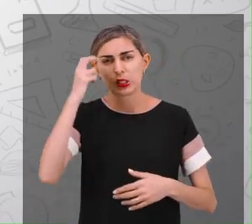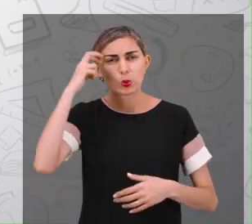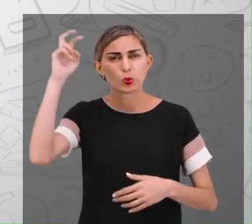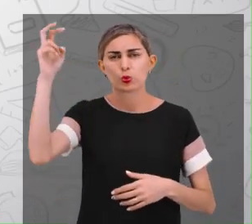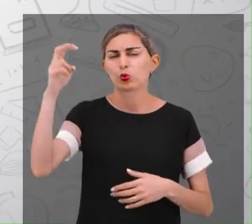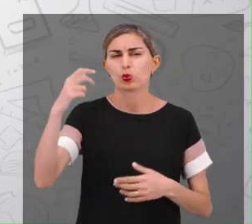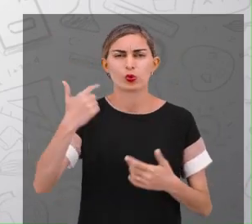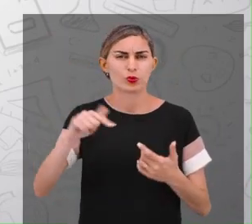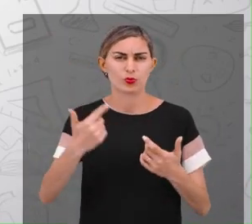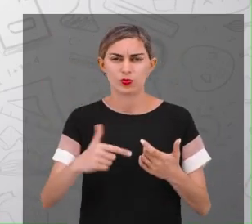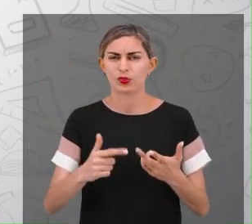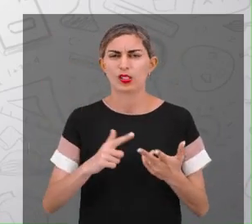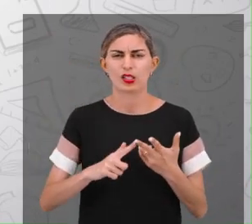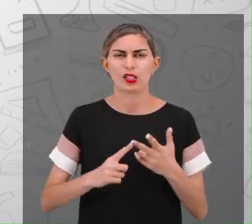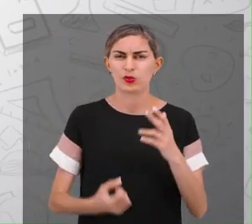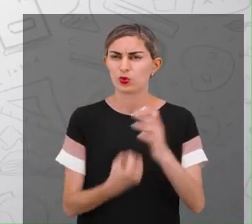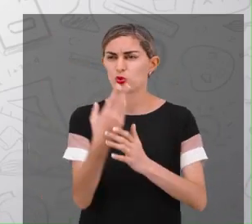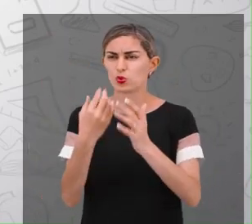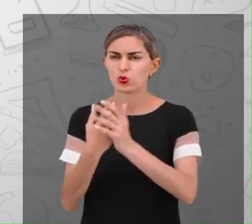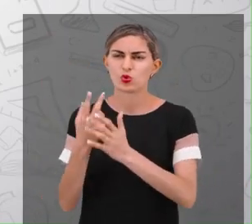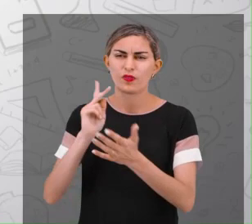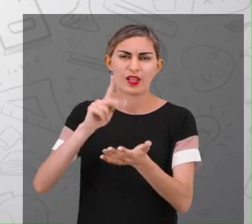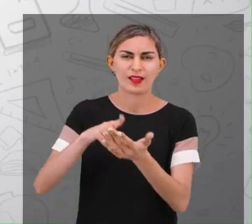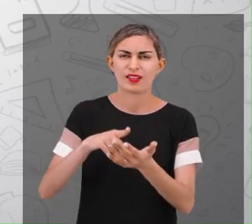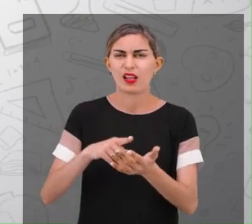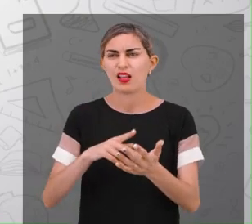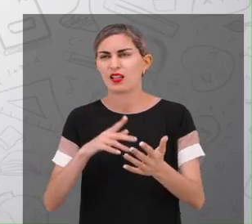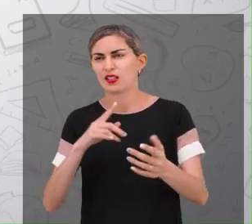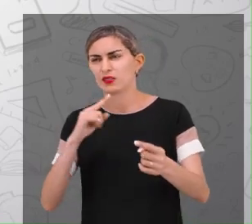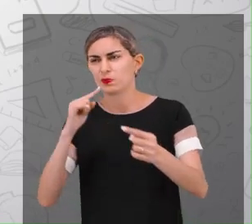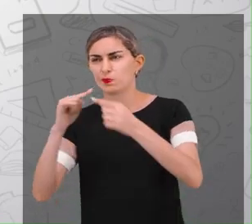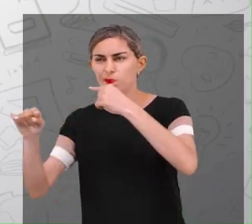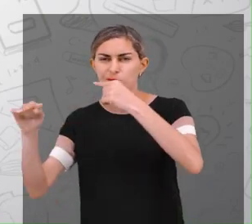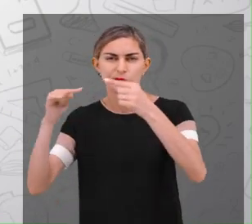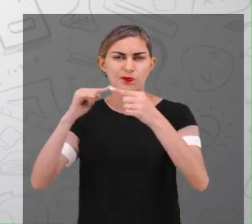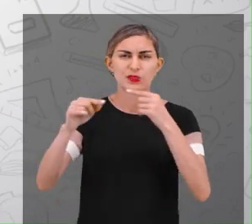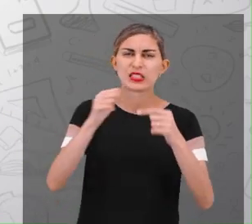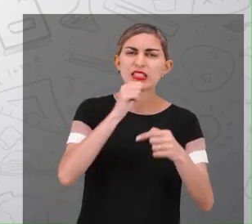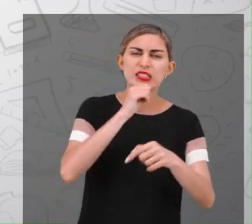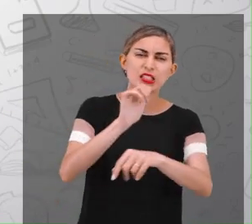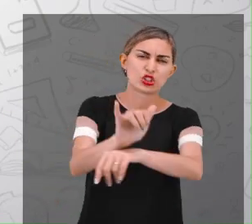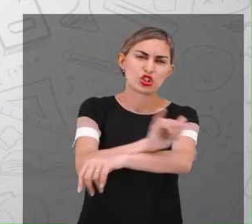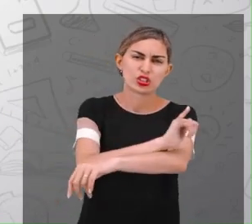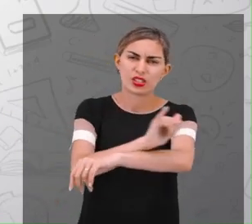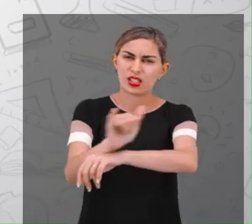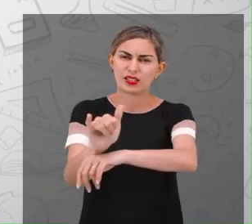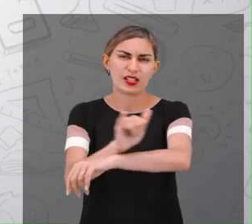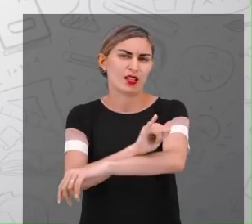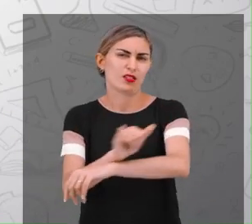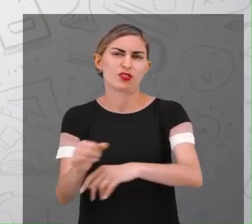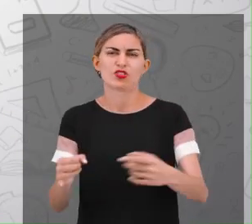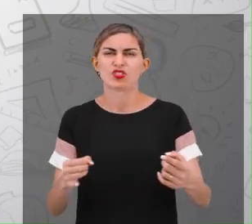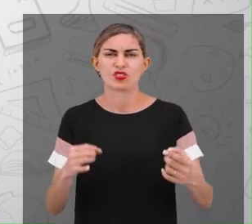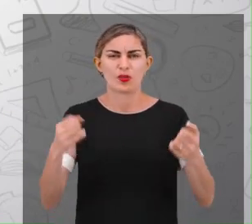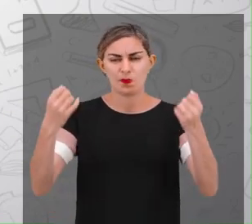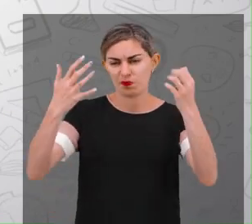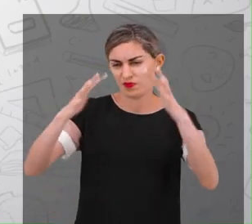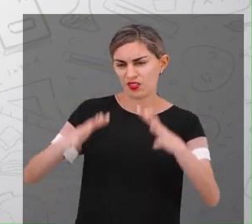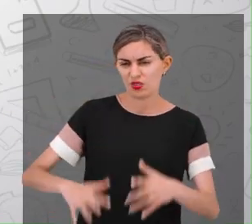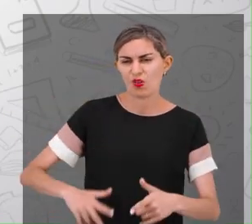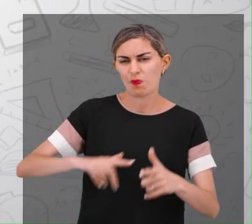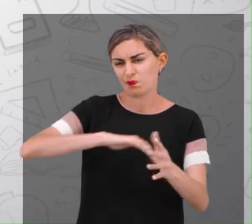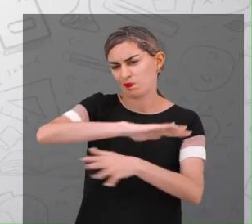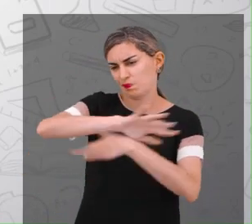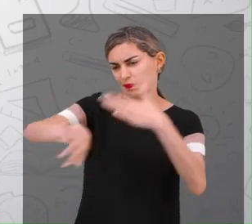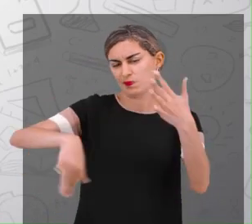falta a fundamentação e surgem meias-verdades e contradições. Sem estratégia, constata-se o caos disfarçado